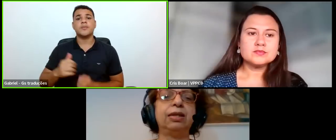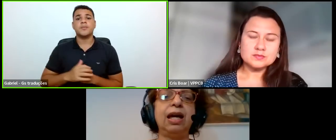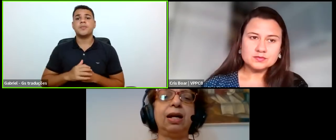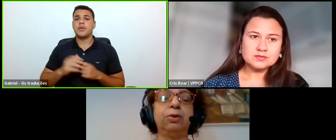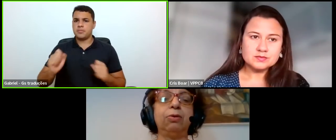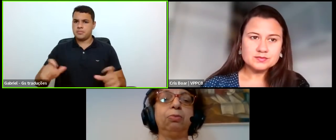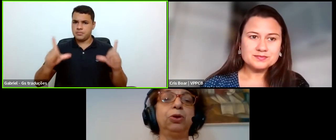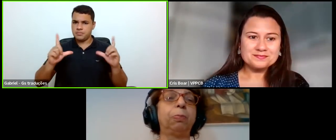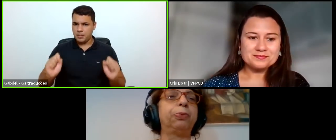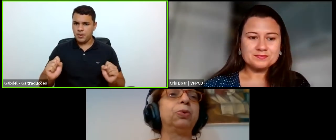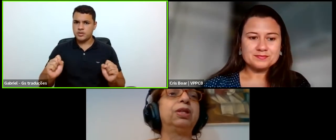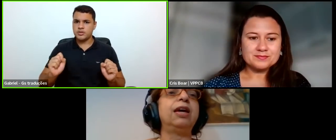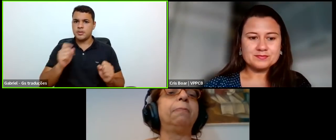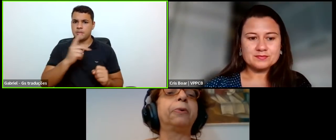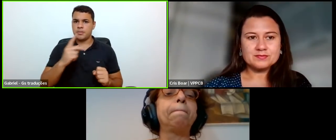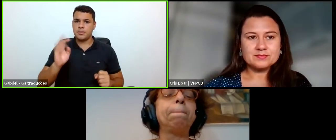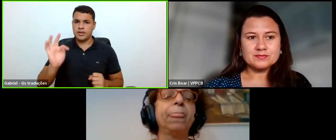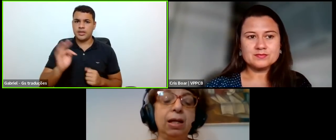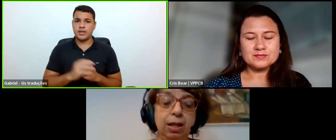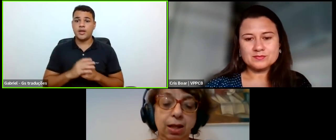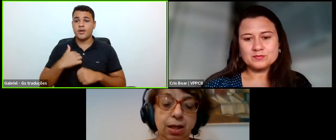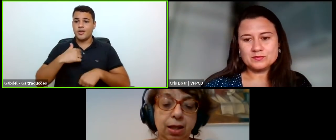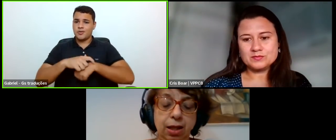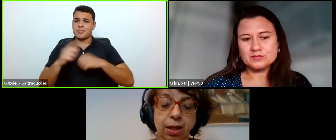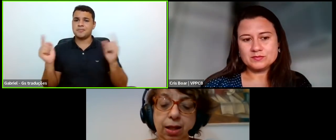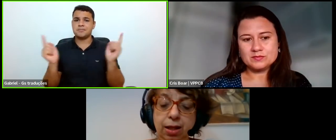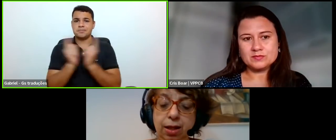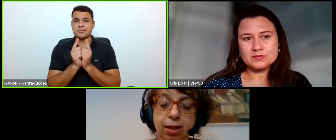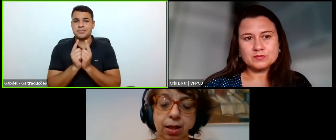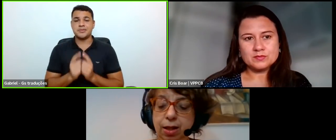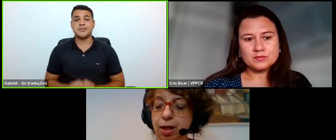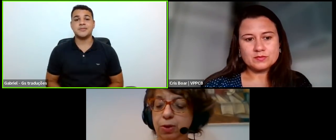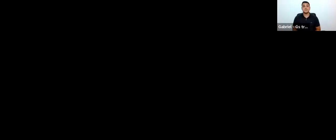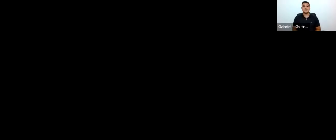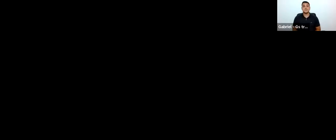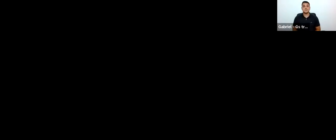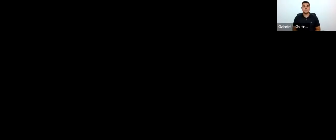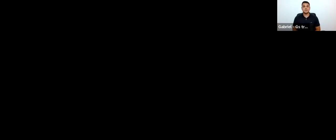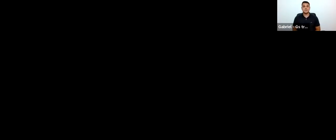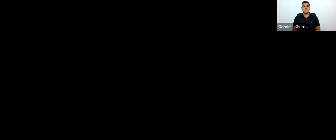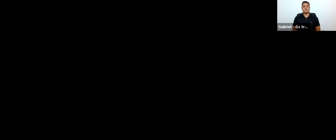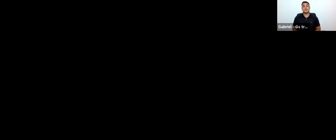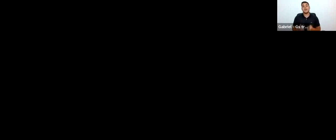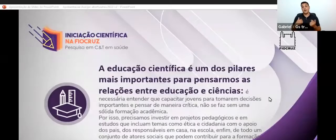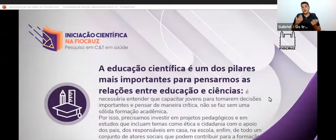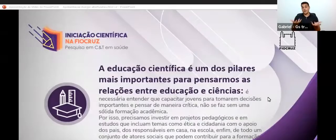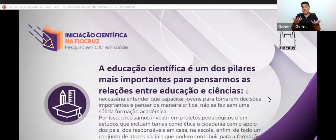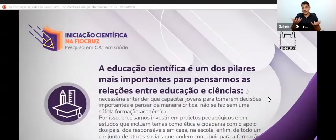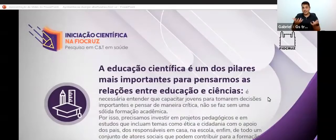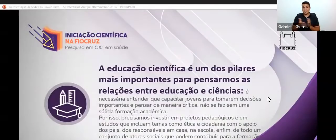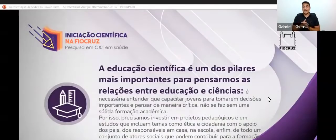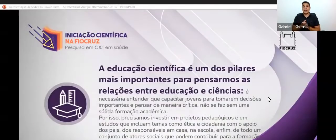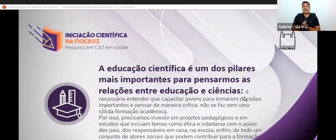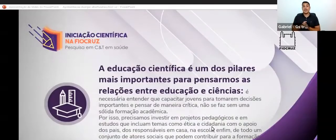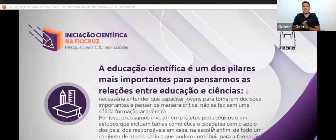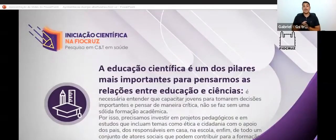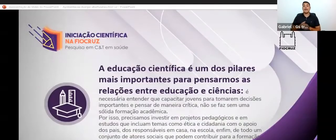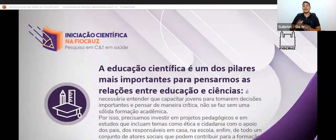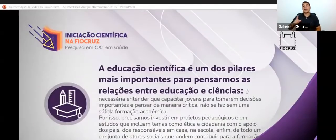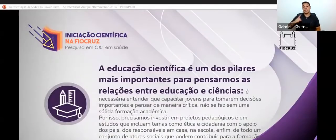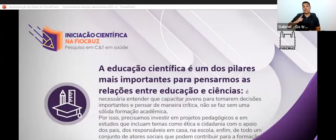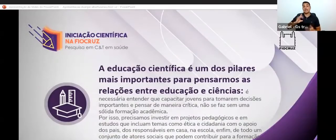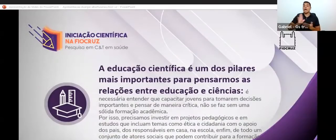rapidinho na tela, eu tenho muito pouco tempo, e eu queria, é claro, a gente tem algumas